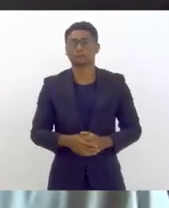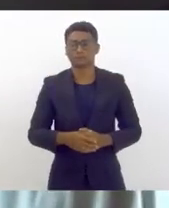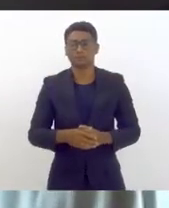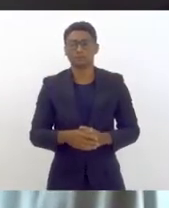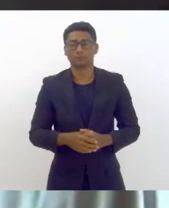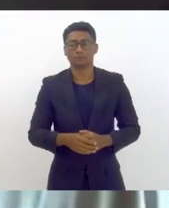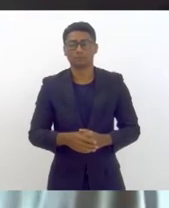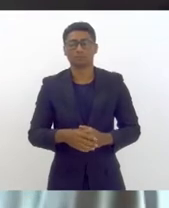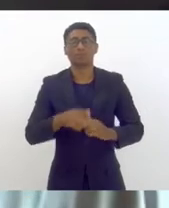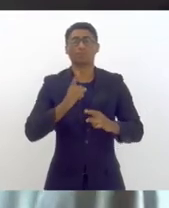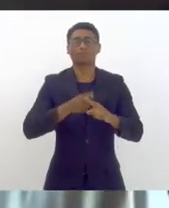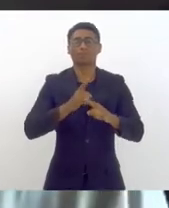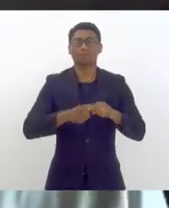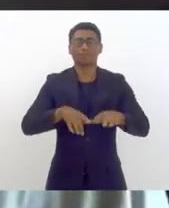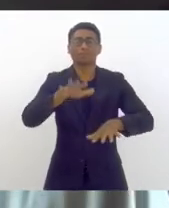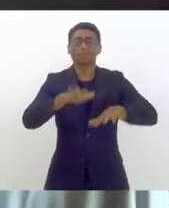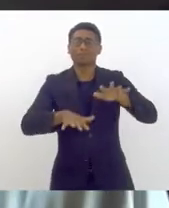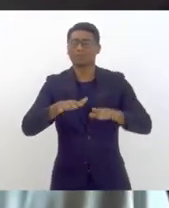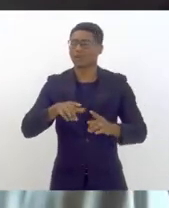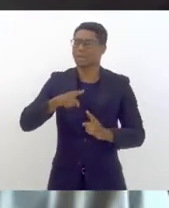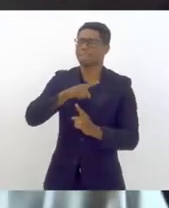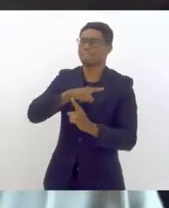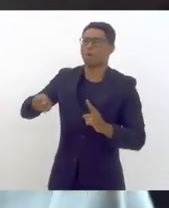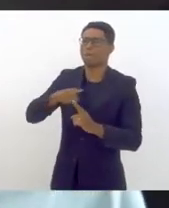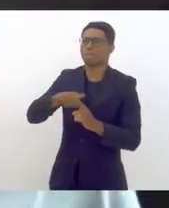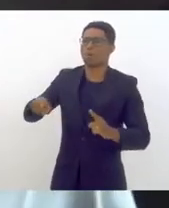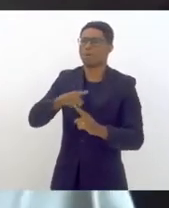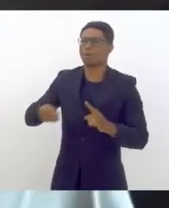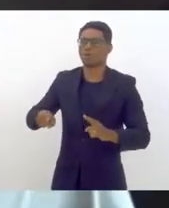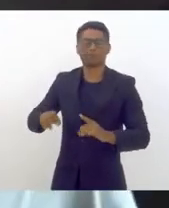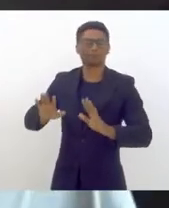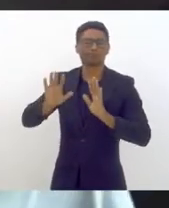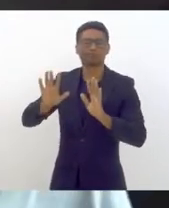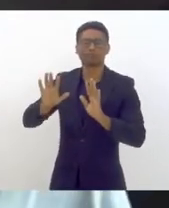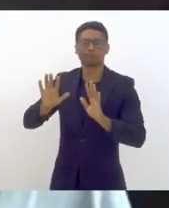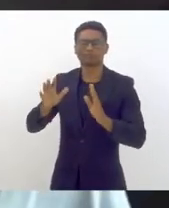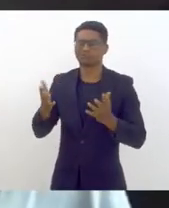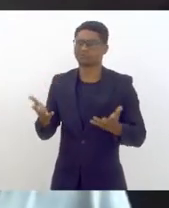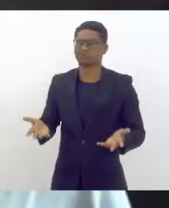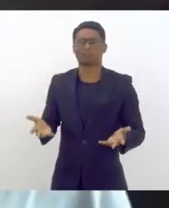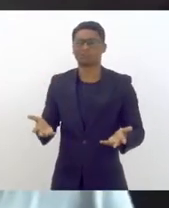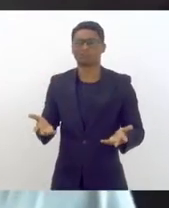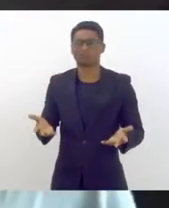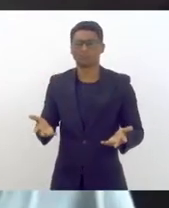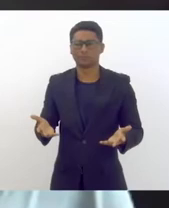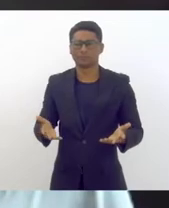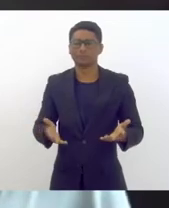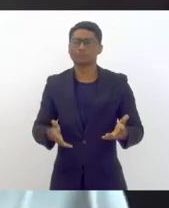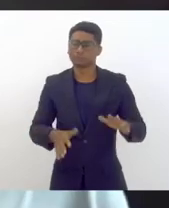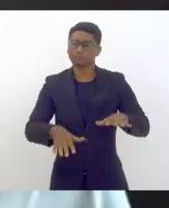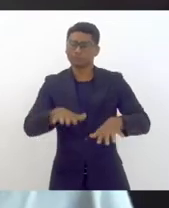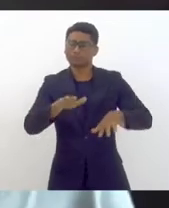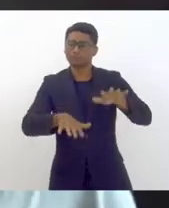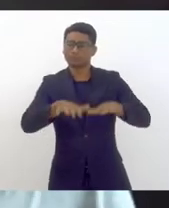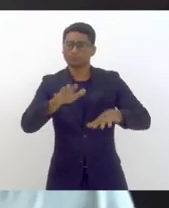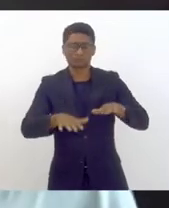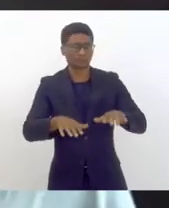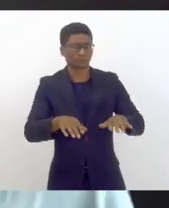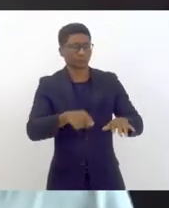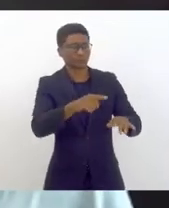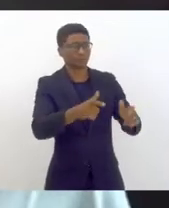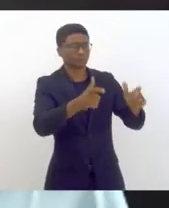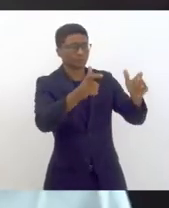áreas públicas naturais, muitas delas, inclusive, dentro de unidades de conservação